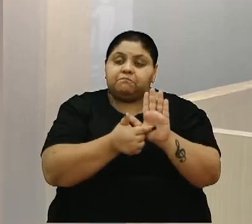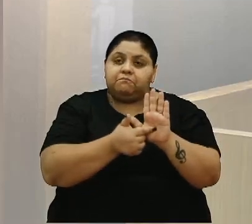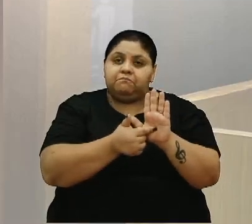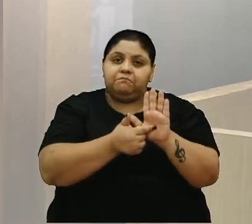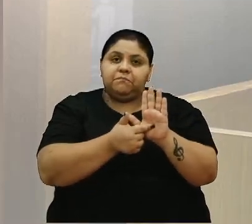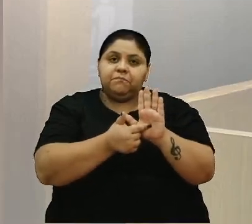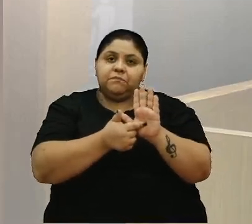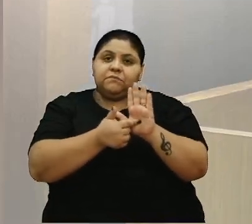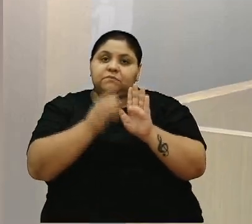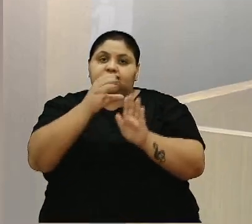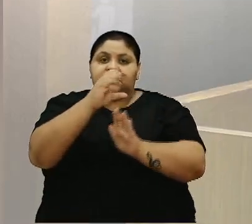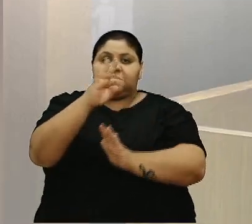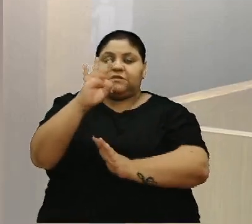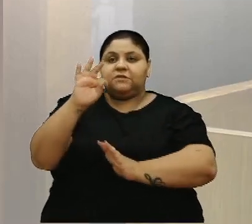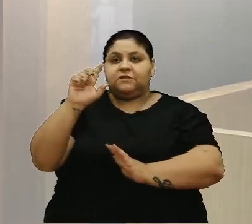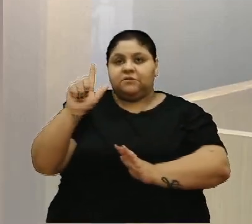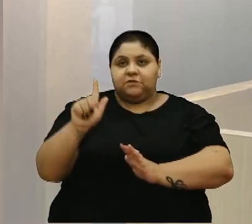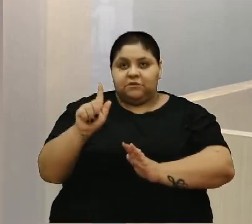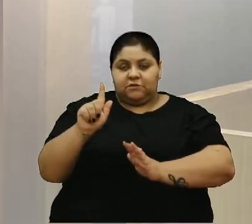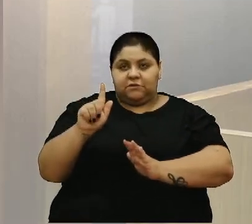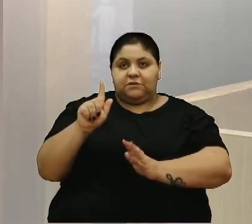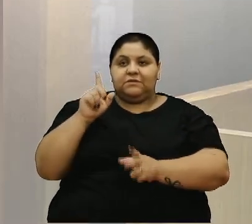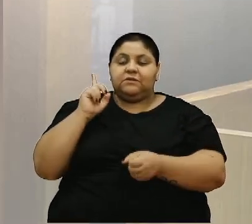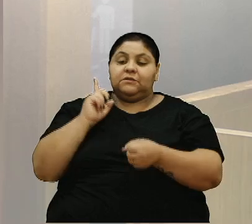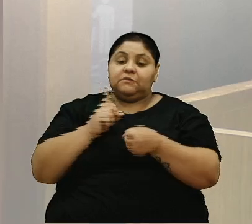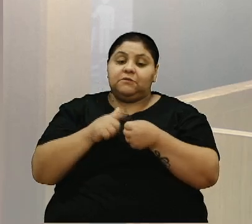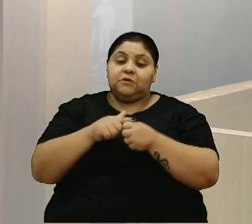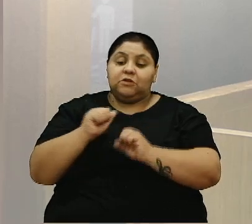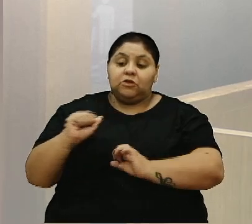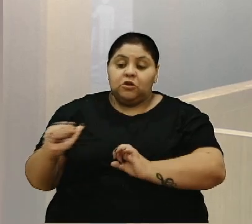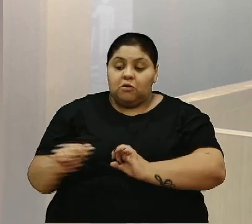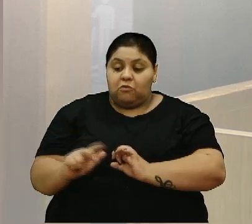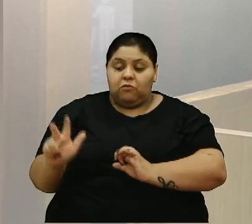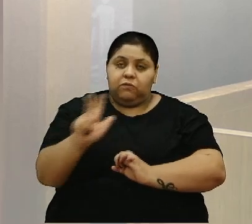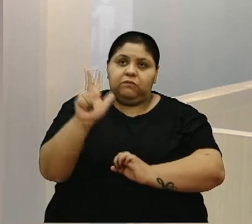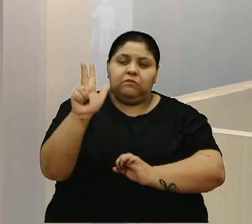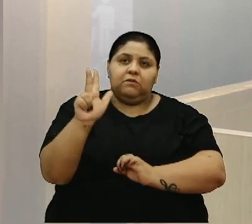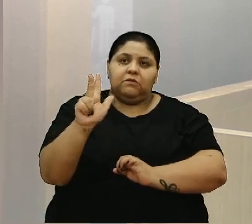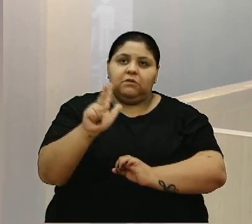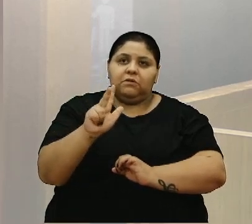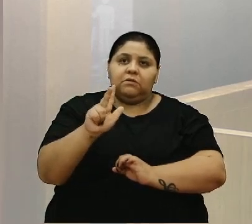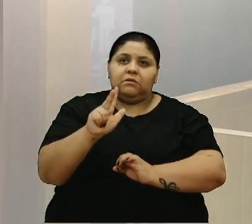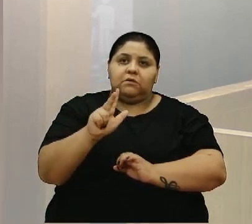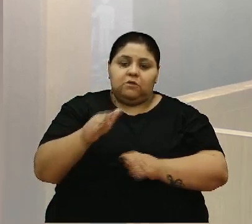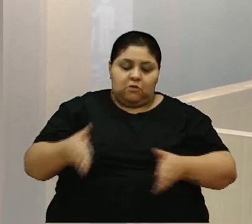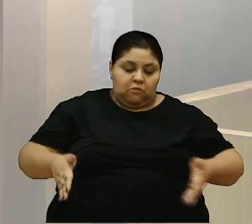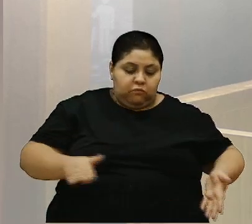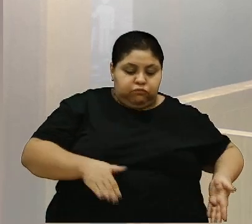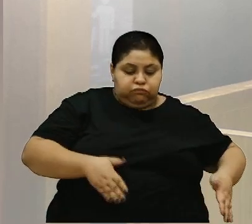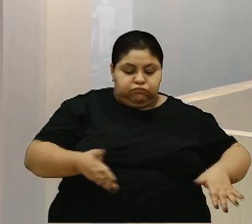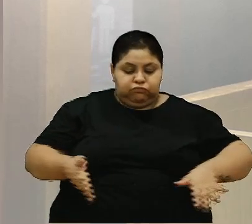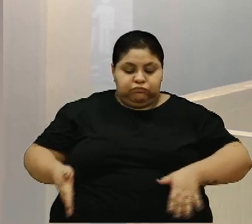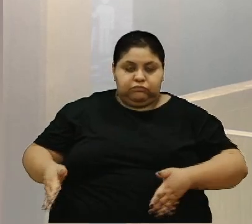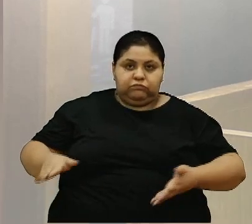que o CTG lá de São José do Ouro valoriza muito as prendas, os